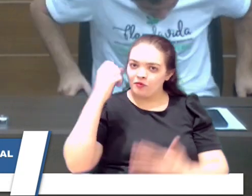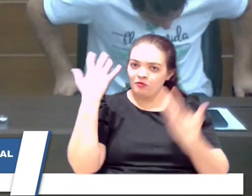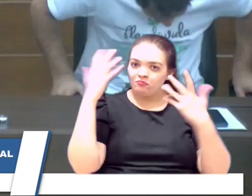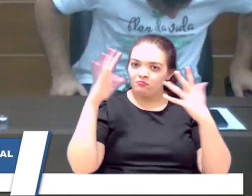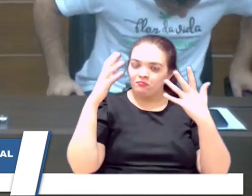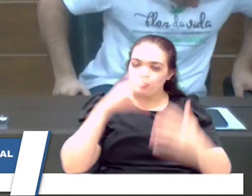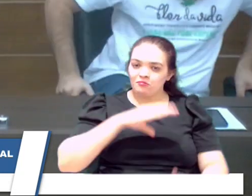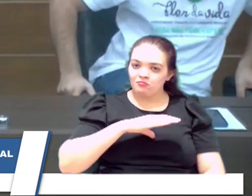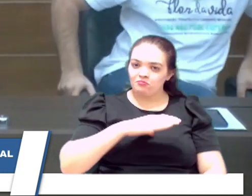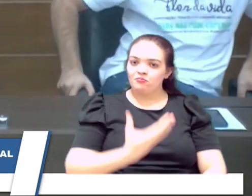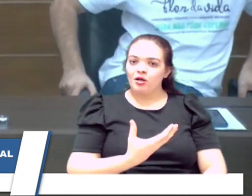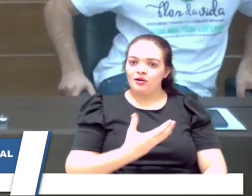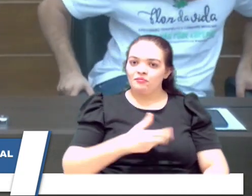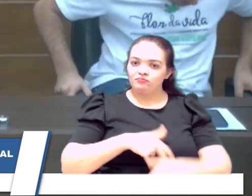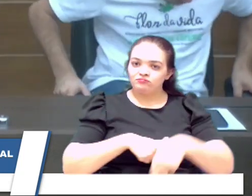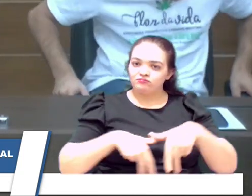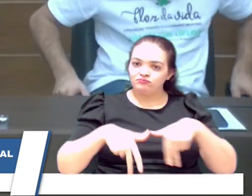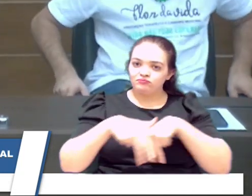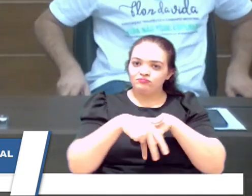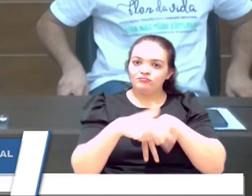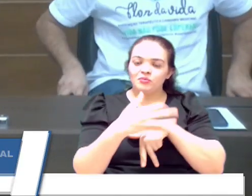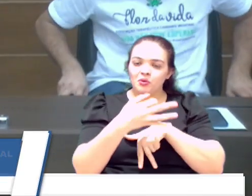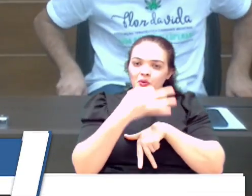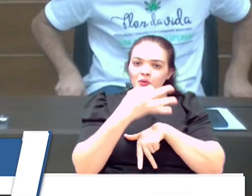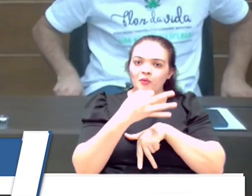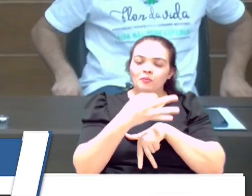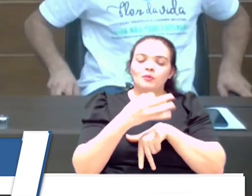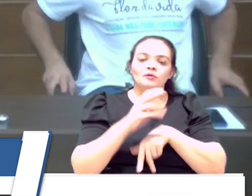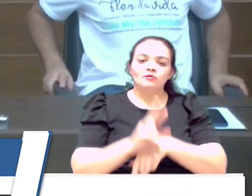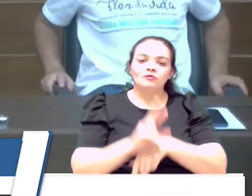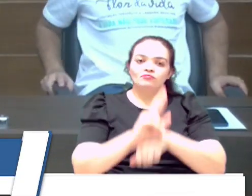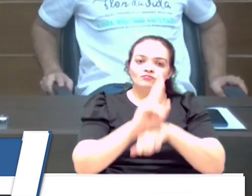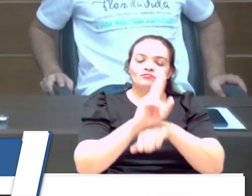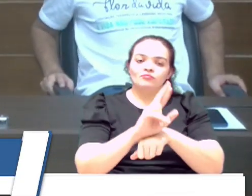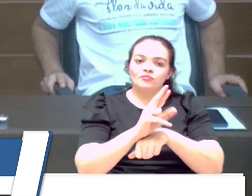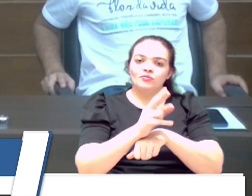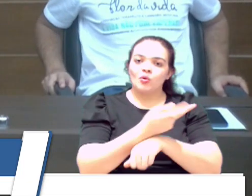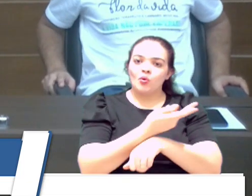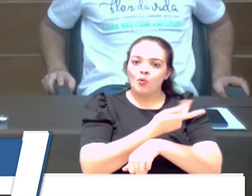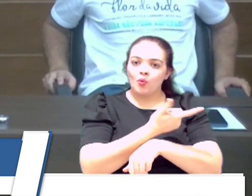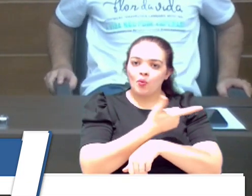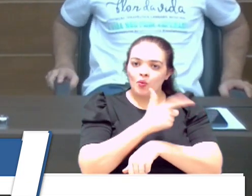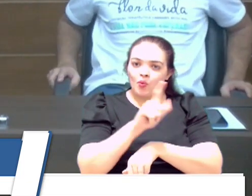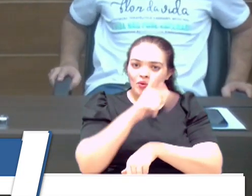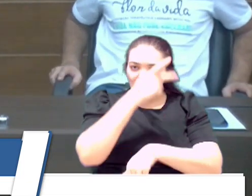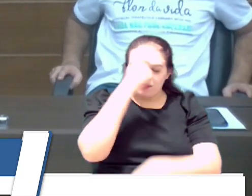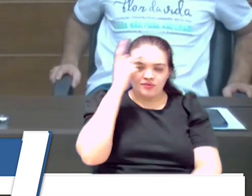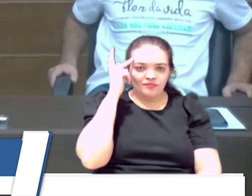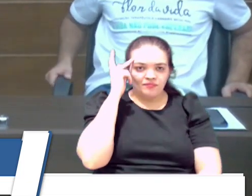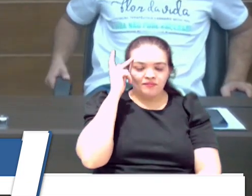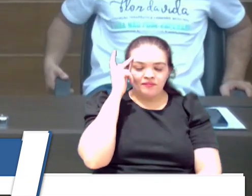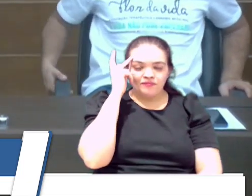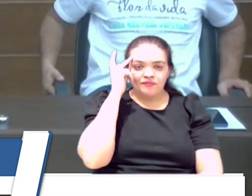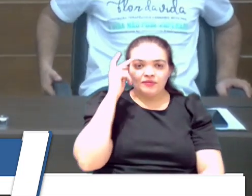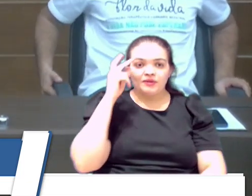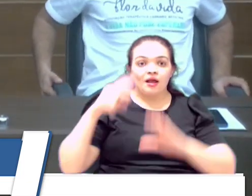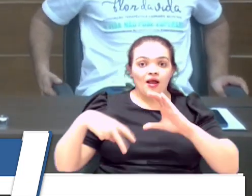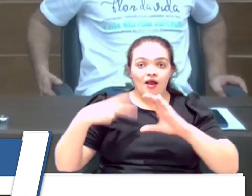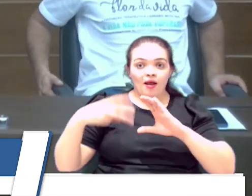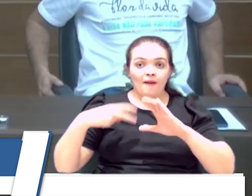coragem, teu posicionamento e que sirva de exemplo para outras pessoas. A Câmara hoje